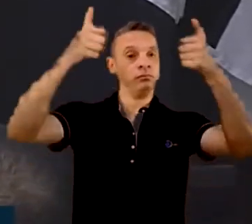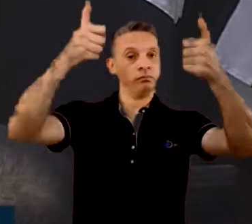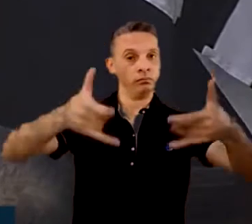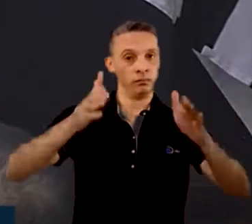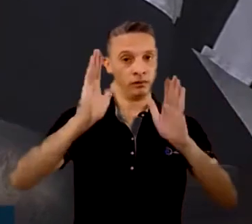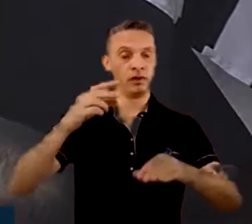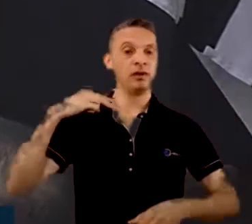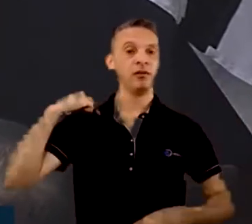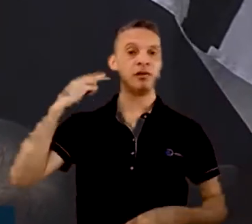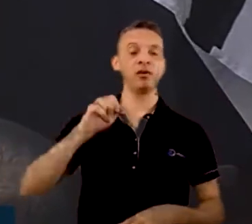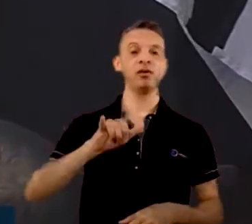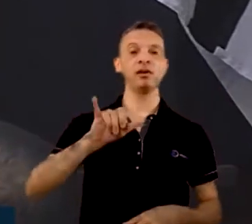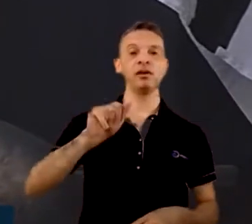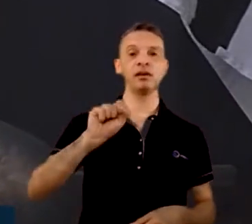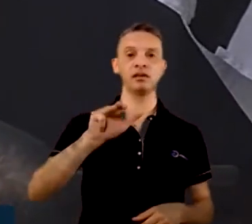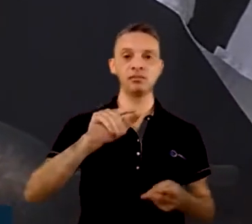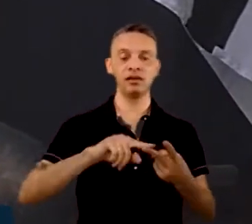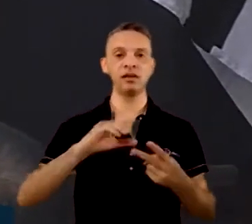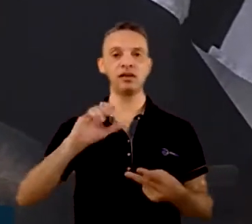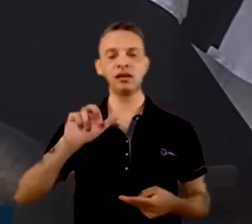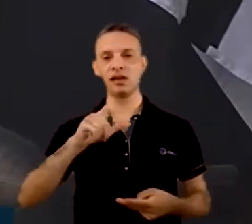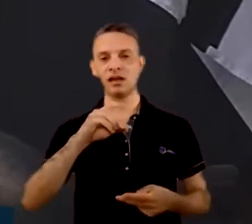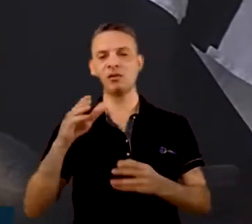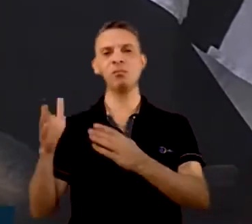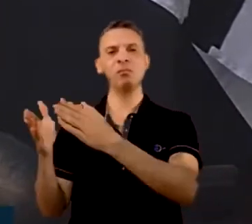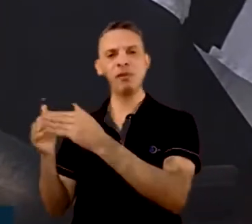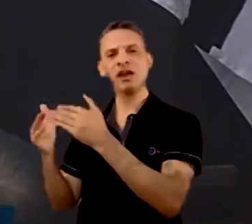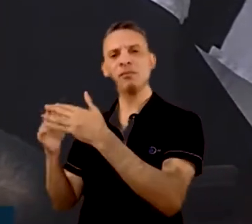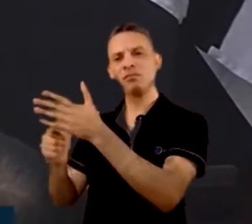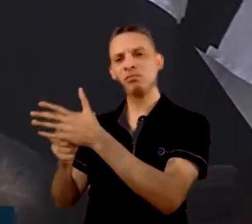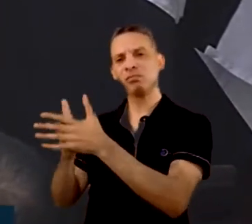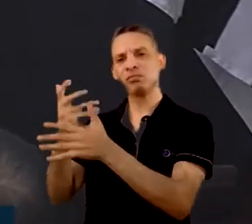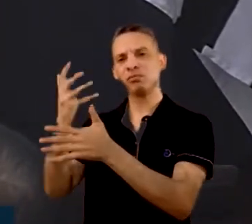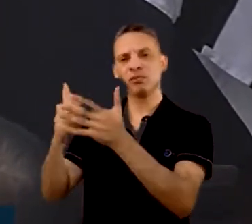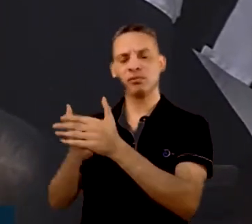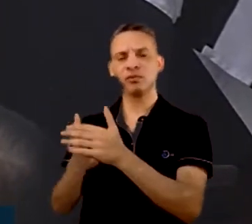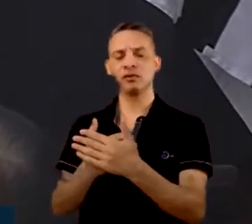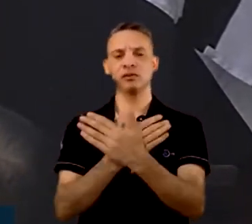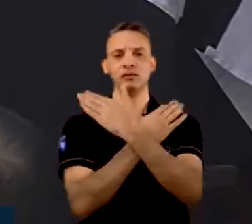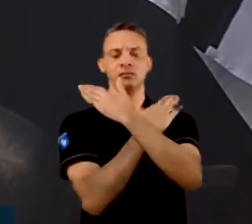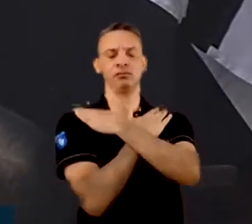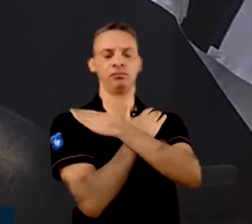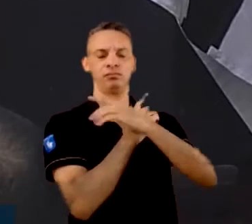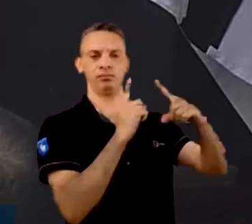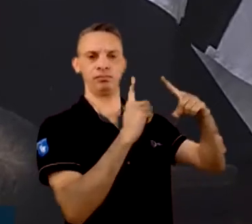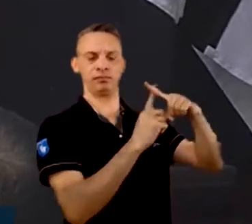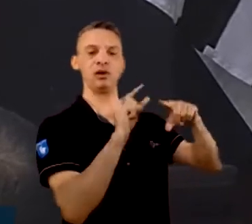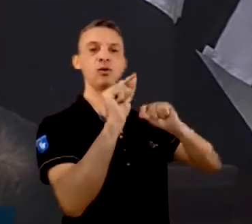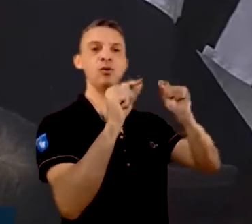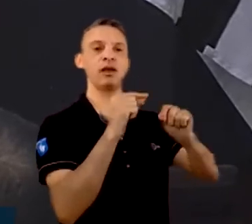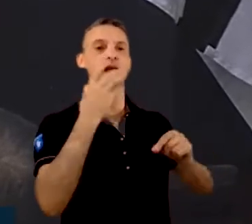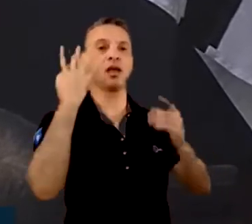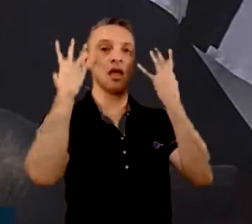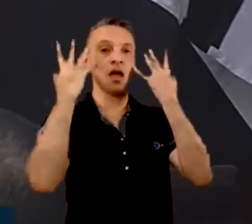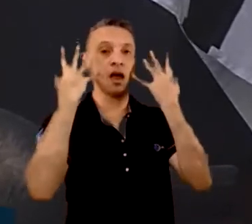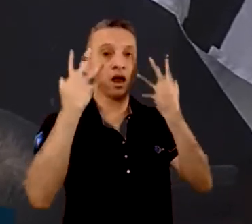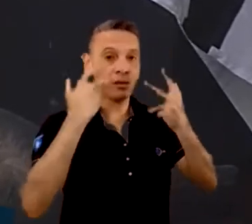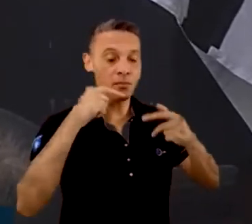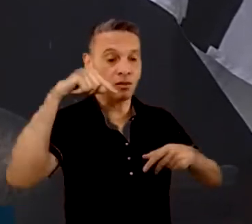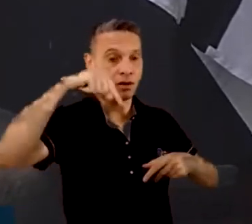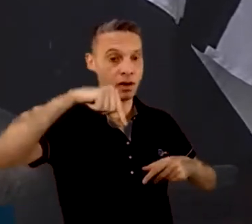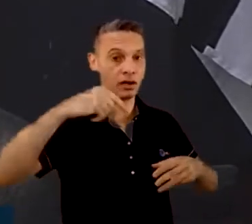vereador Carlão, vem pedindo já há um certo tempo a questão dos cemitérios de animais na nossa cidade. E agora,